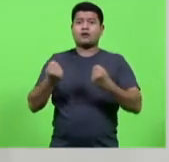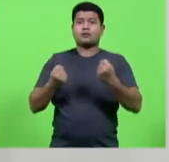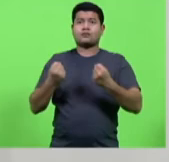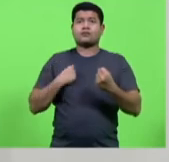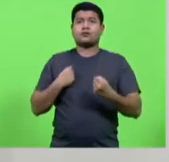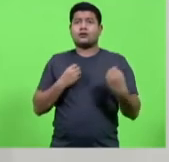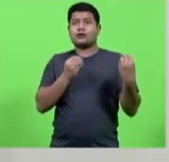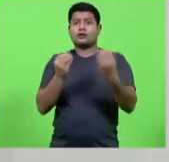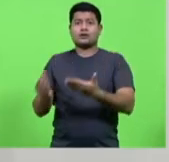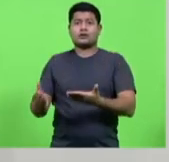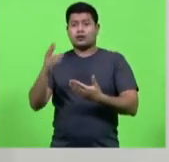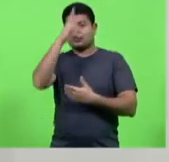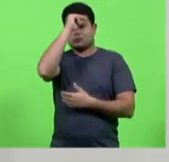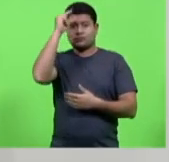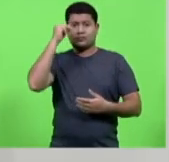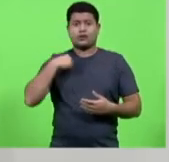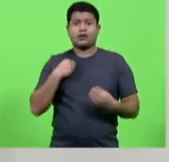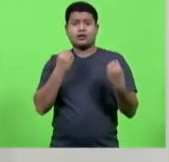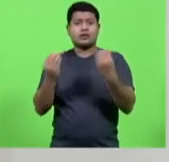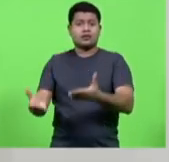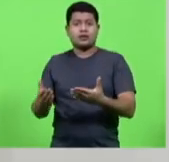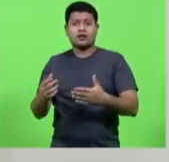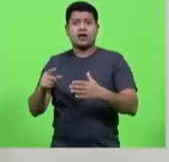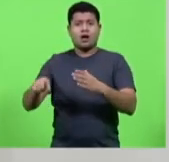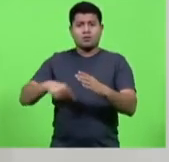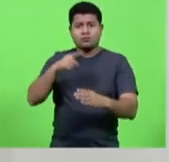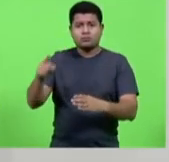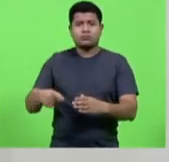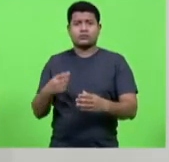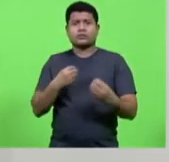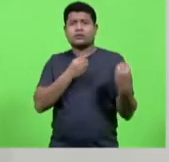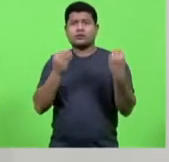prefeito deu pneu, o prefeito deu a borracharia, o